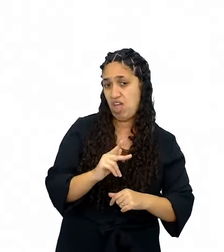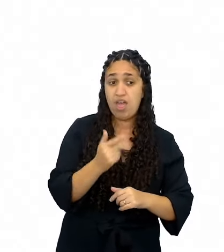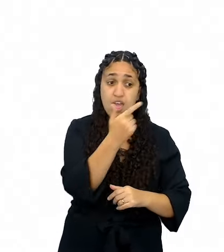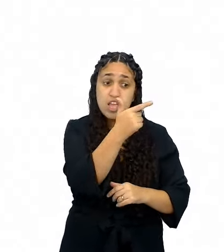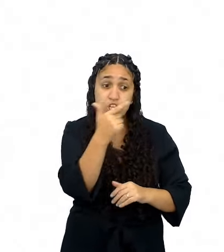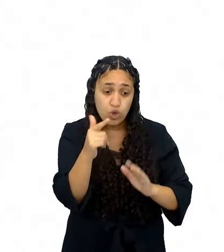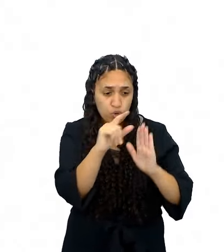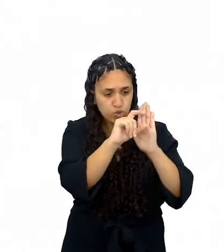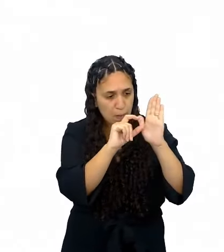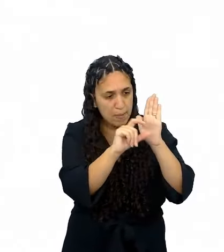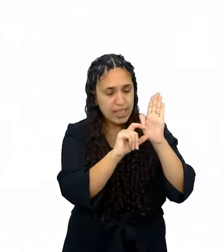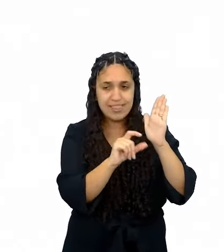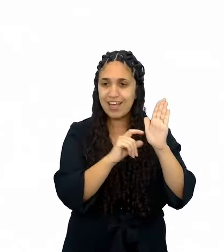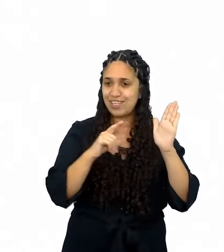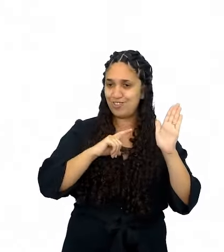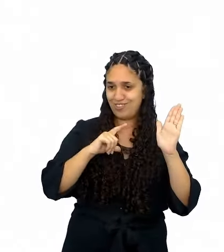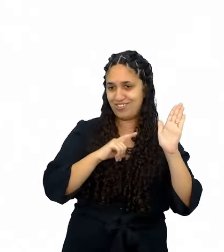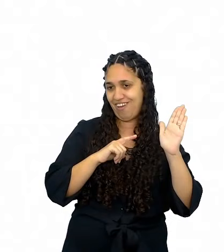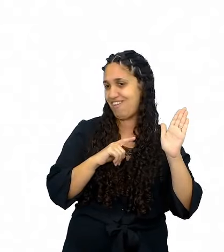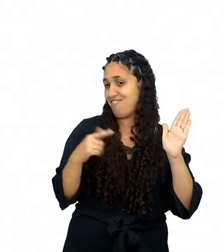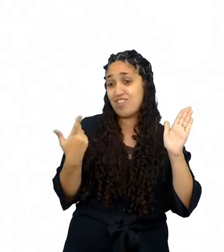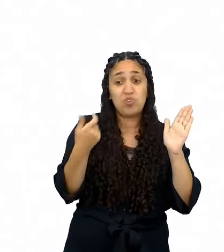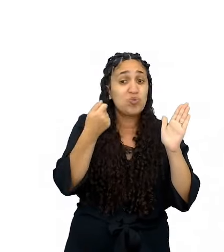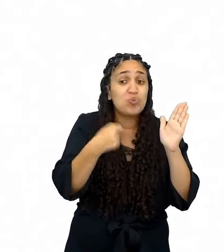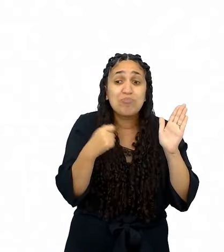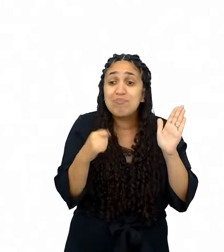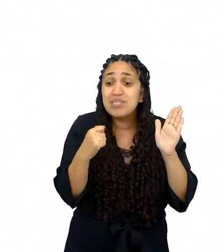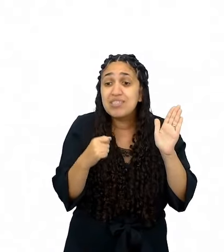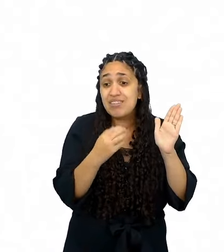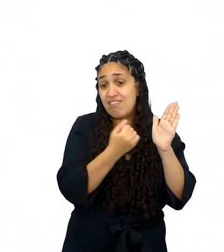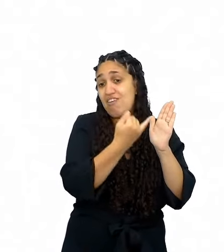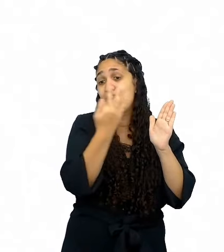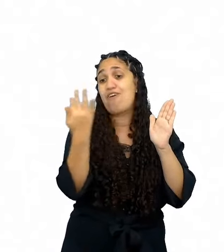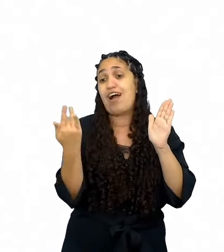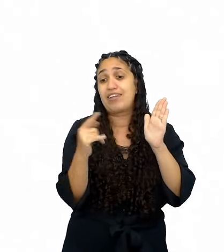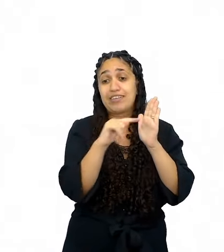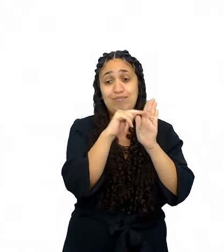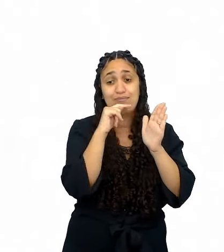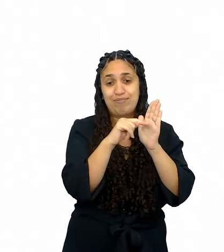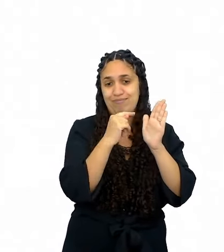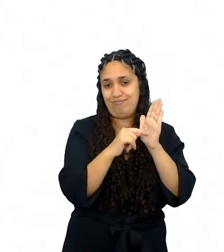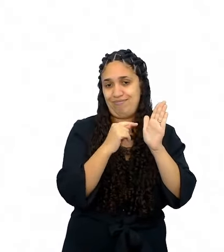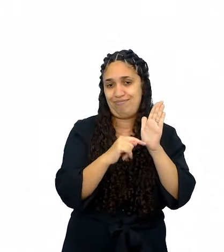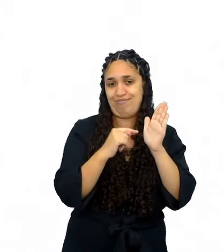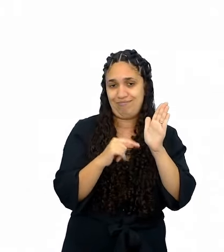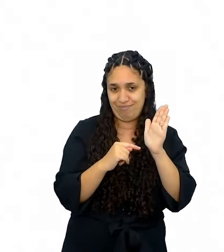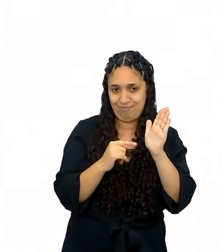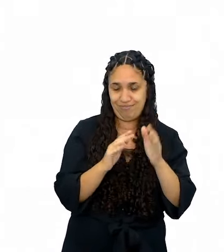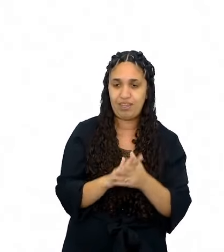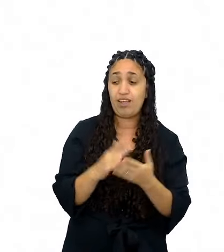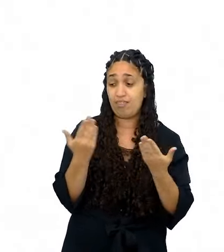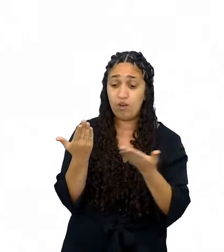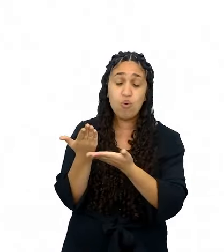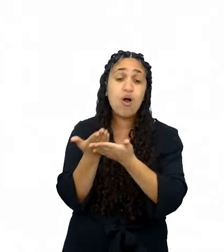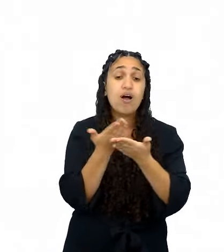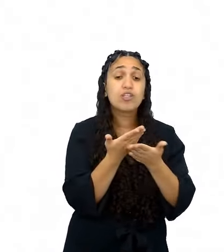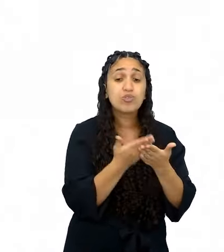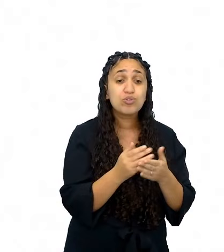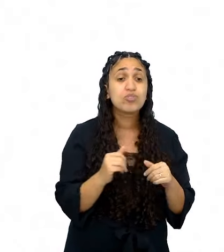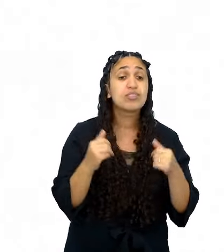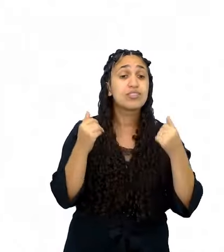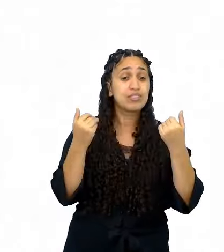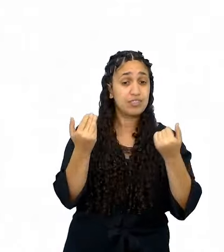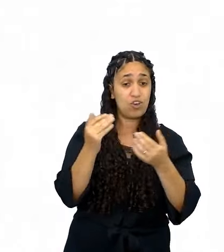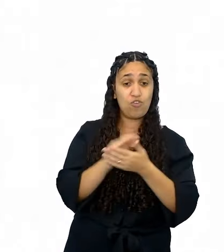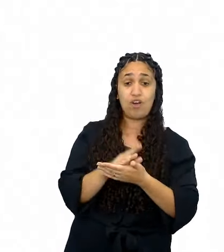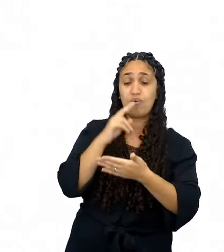estudantes terão, então, que ditar para o professor, para a professora. Nesse momento, tem que se cuidar de como o